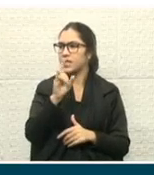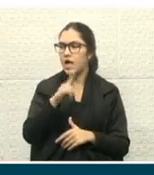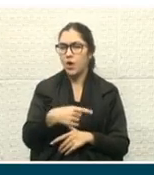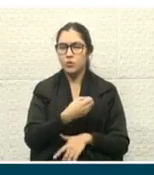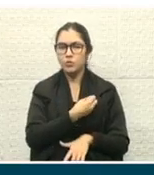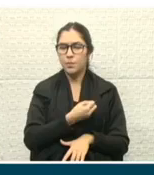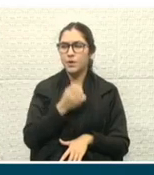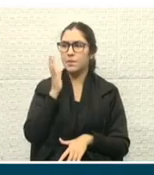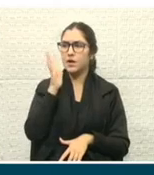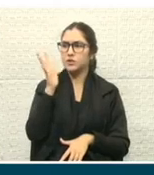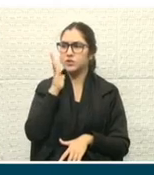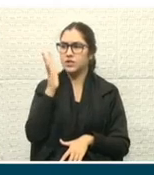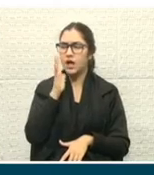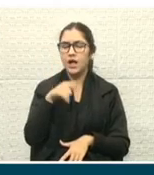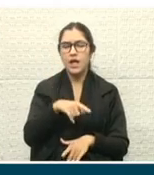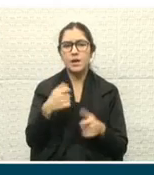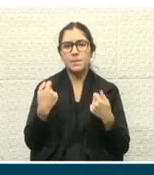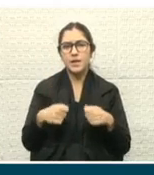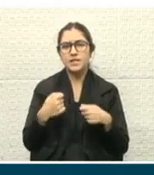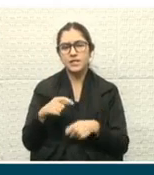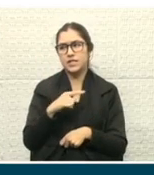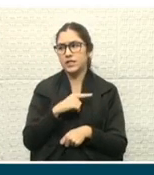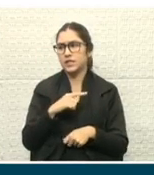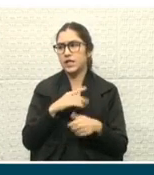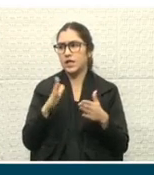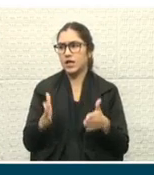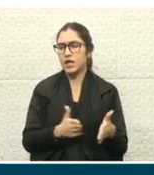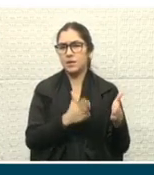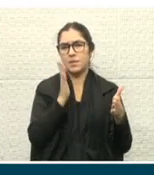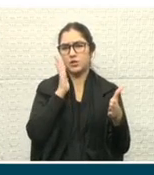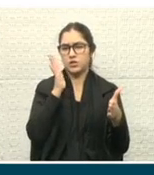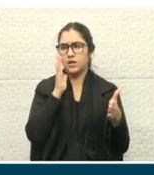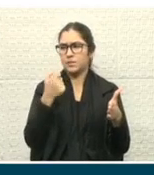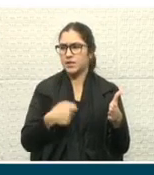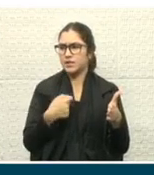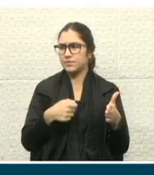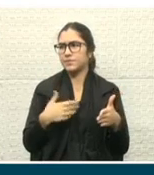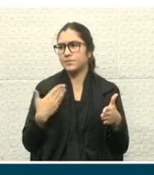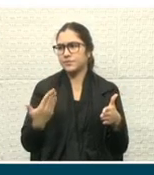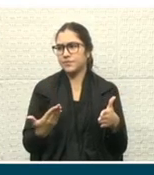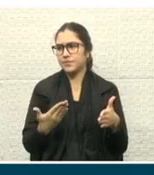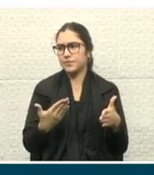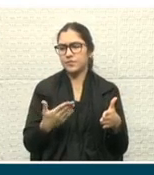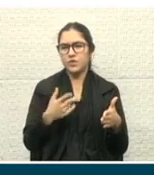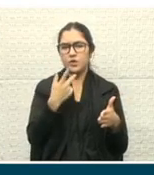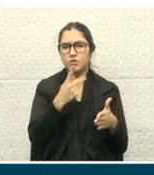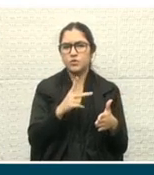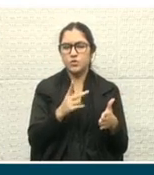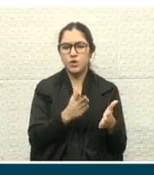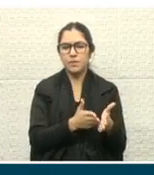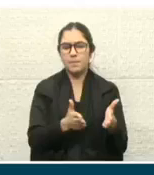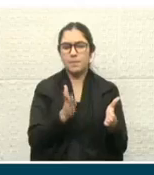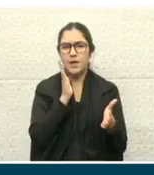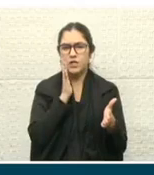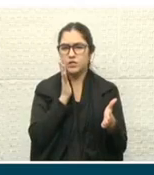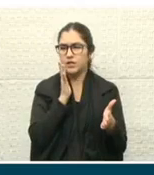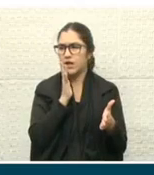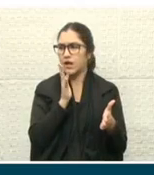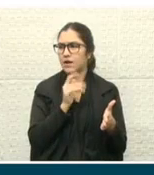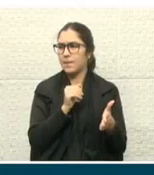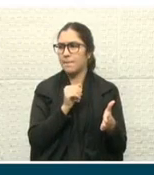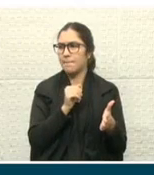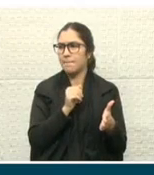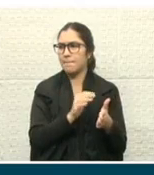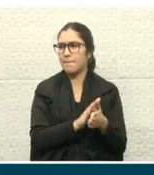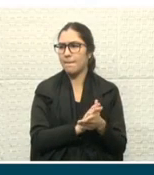número imaginário, ele precisa ter uma parte imaginária. Por isso que essa sua parte imaginária,